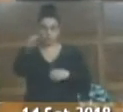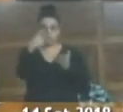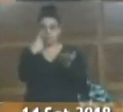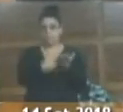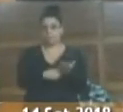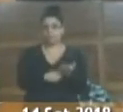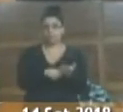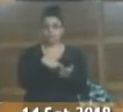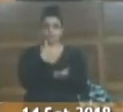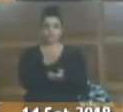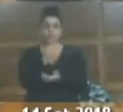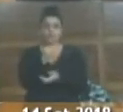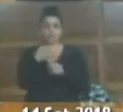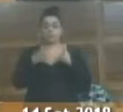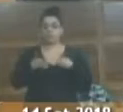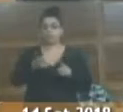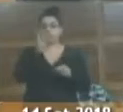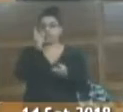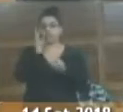a gente vai continuar sempre